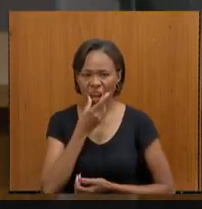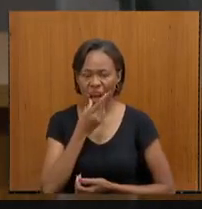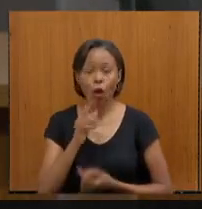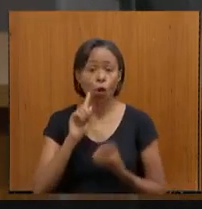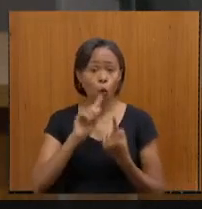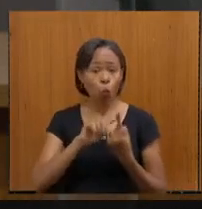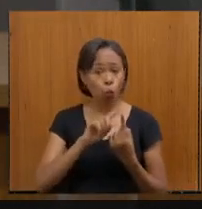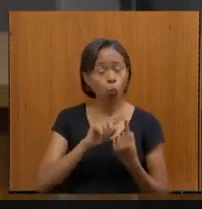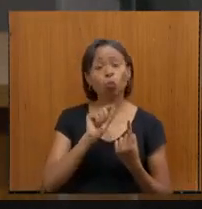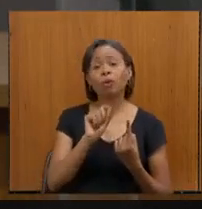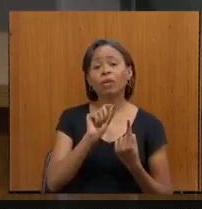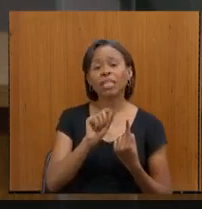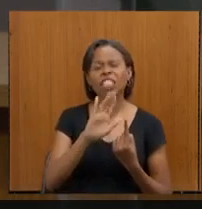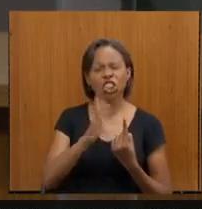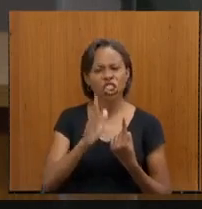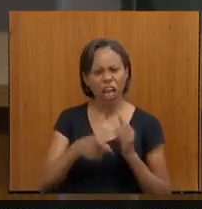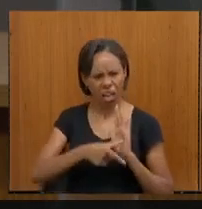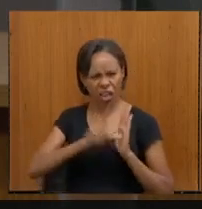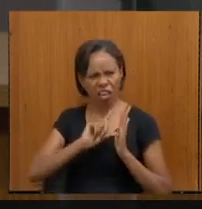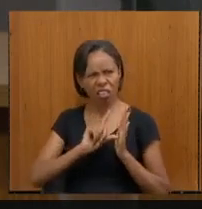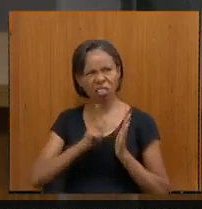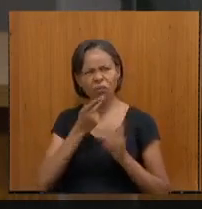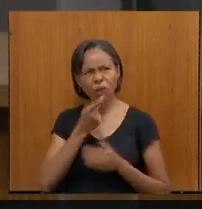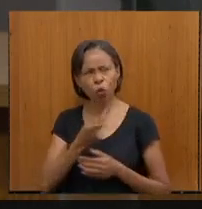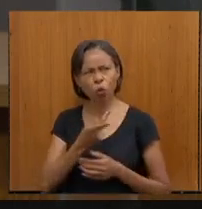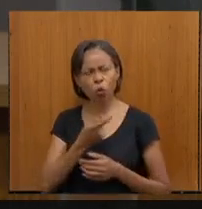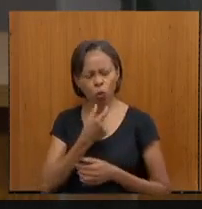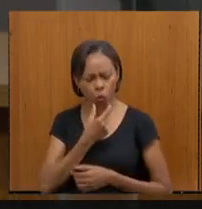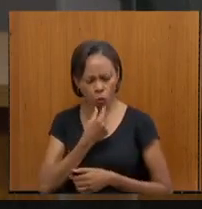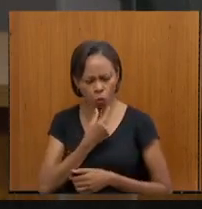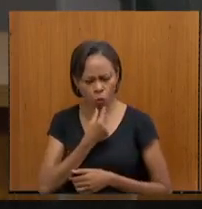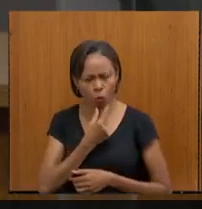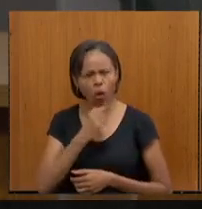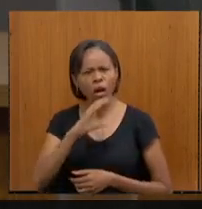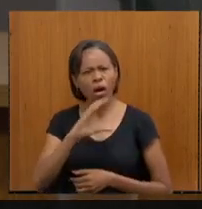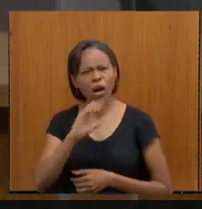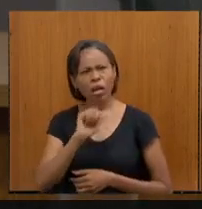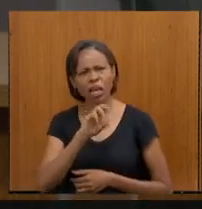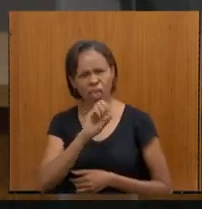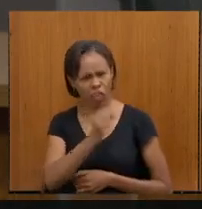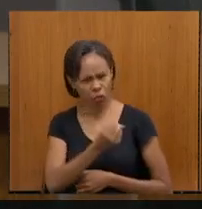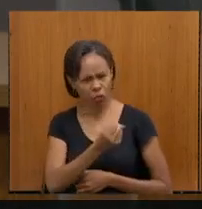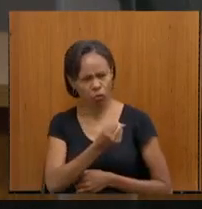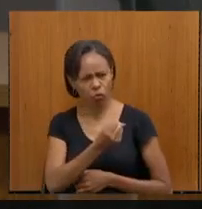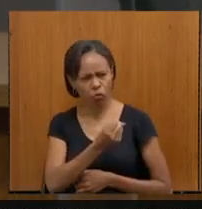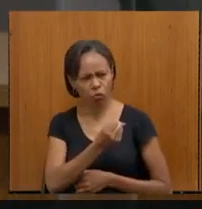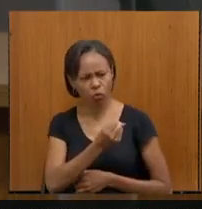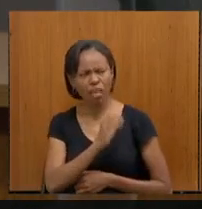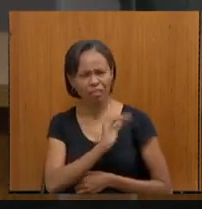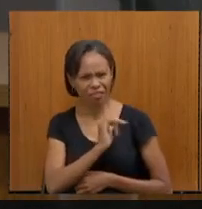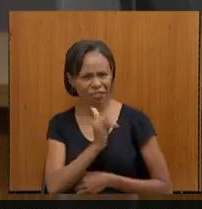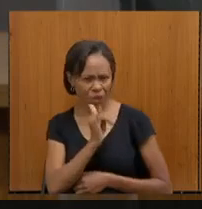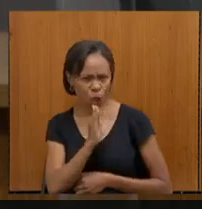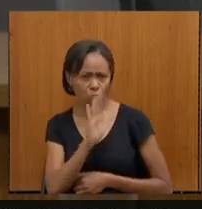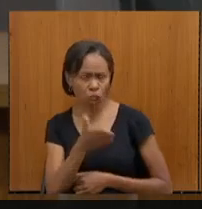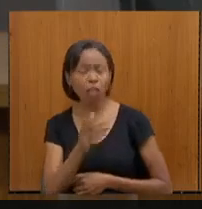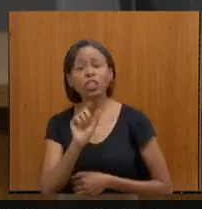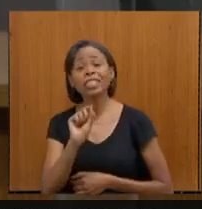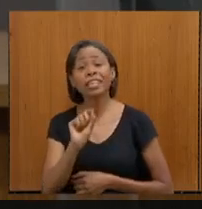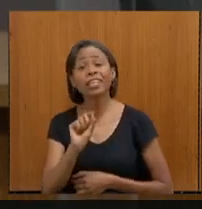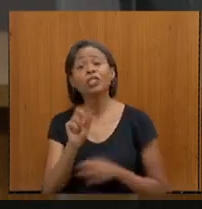é um desses casos já foi mencionado Eu acho que pelo Carlos Alexandre é do MM é o caso da